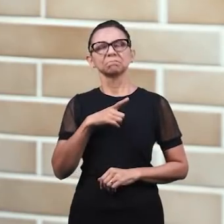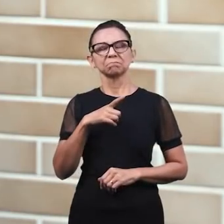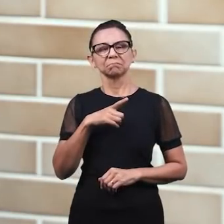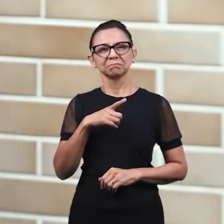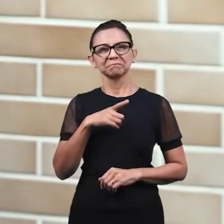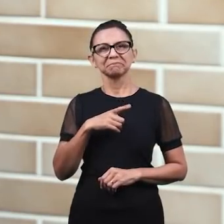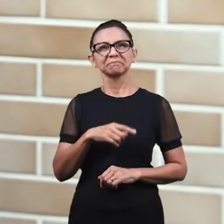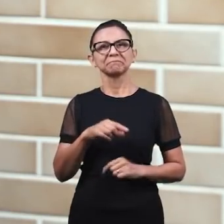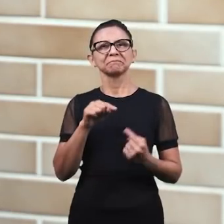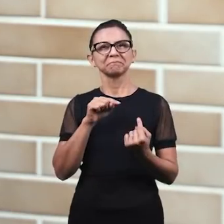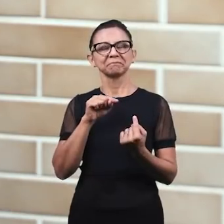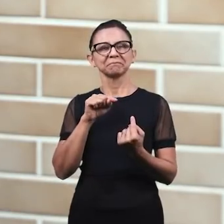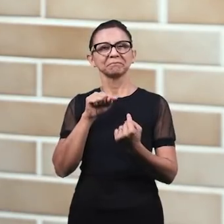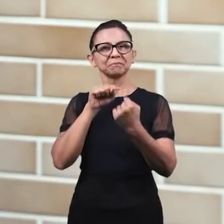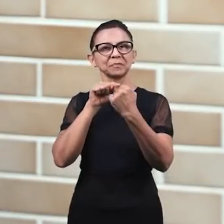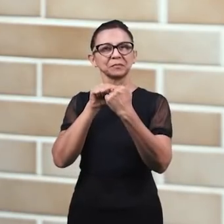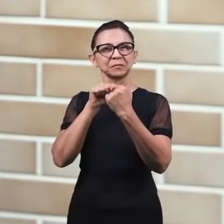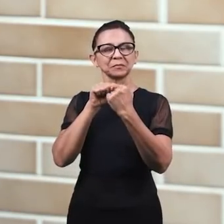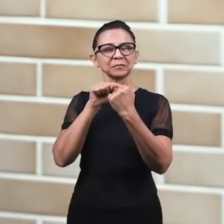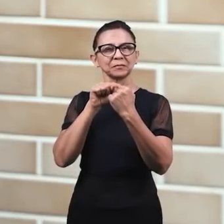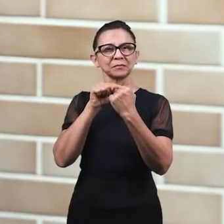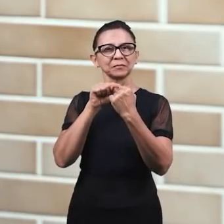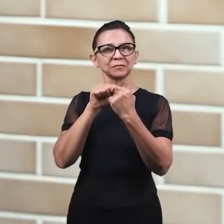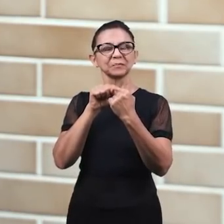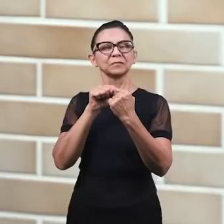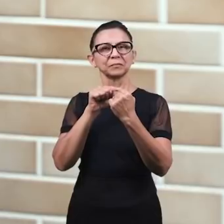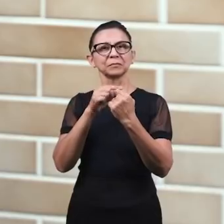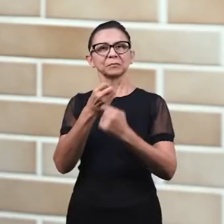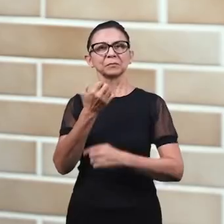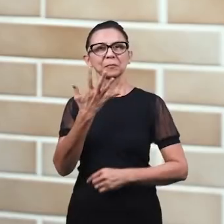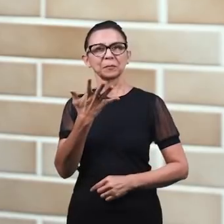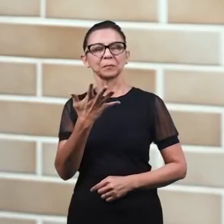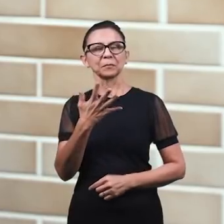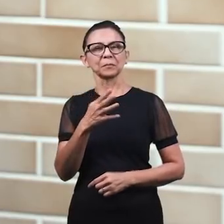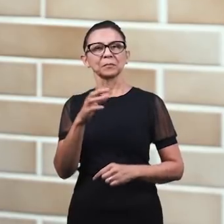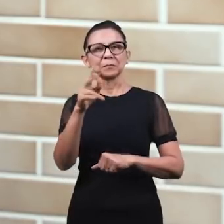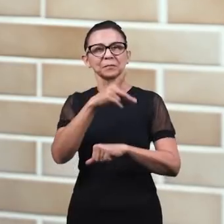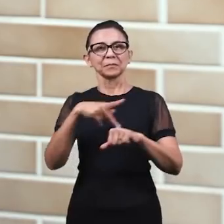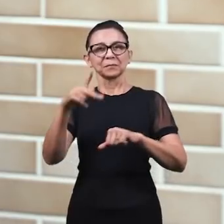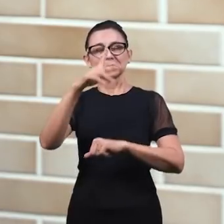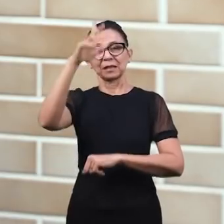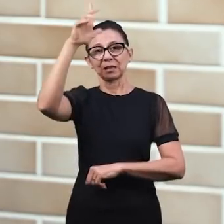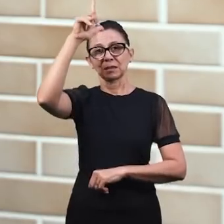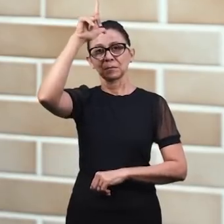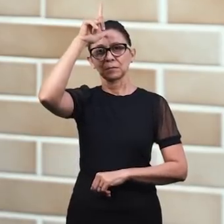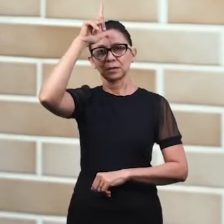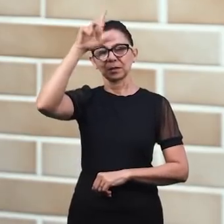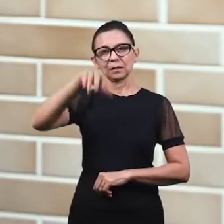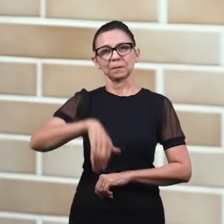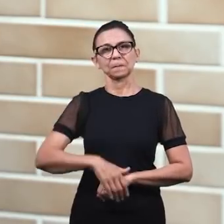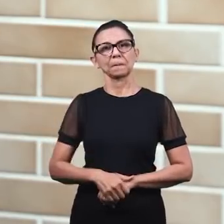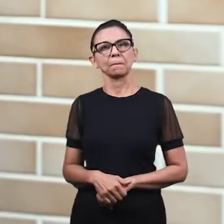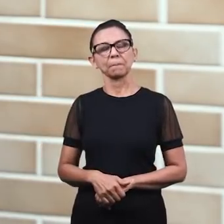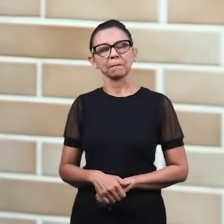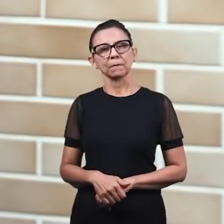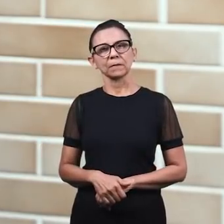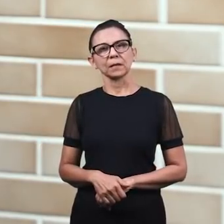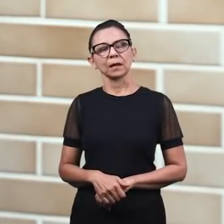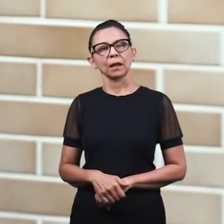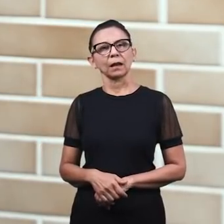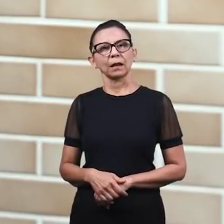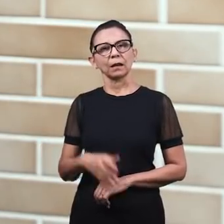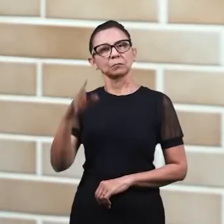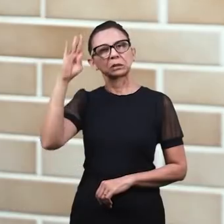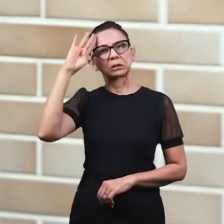o que tem proporcionado aos nossos irmãos na Alemanha, e principalmente com relação